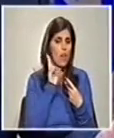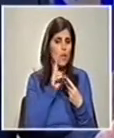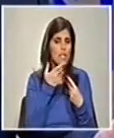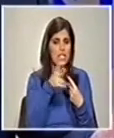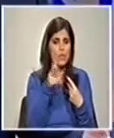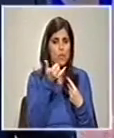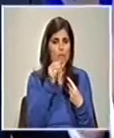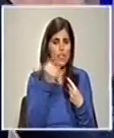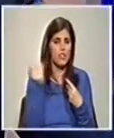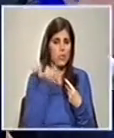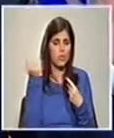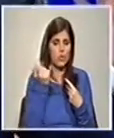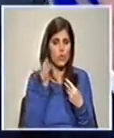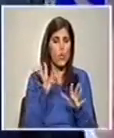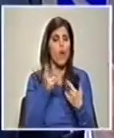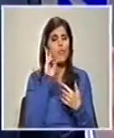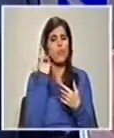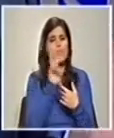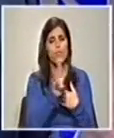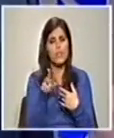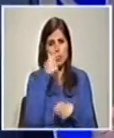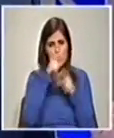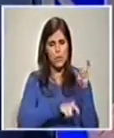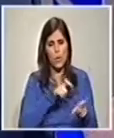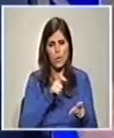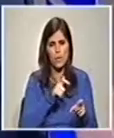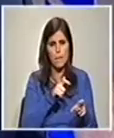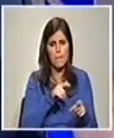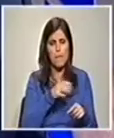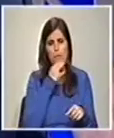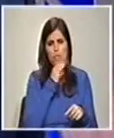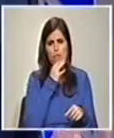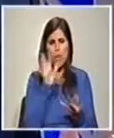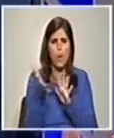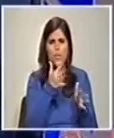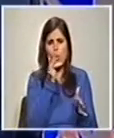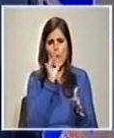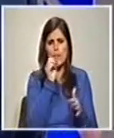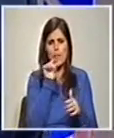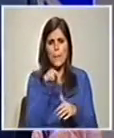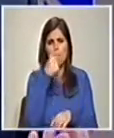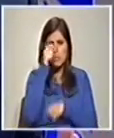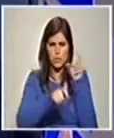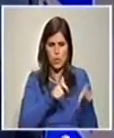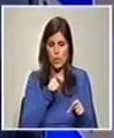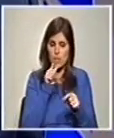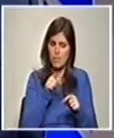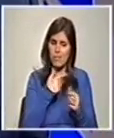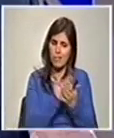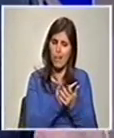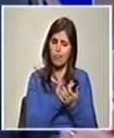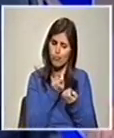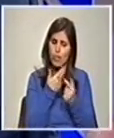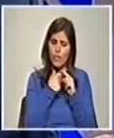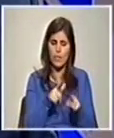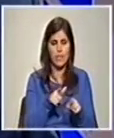120 instituições e quando vamos ver as pessoas abrangidas estamos a falar de quase 40 mil pessoas. Portanto, isso faz alguma diferença. O que nós fazemos aí é,